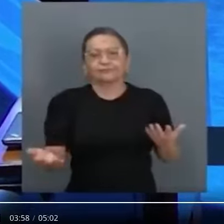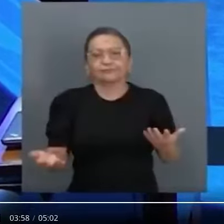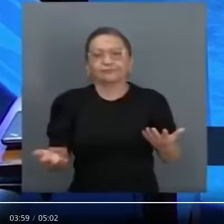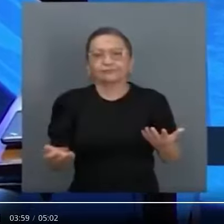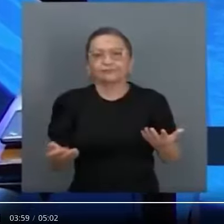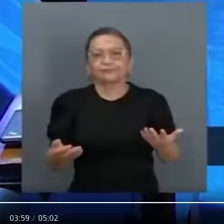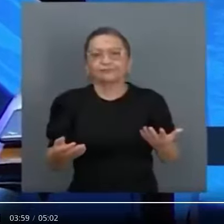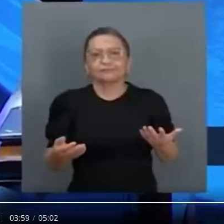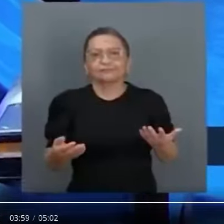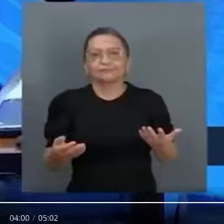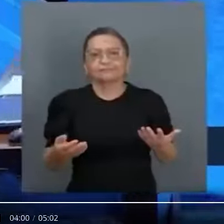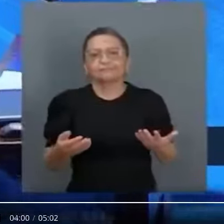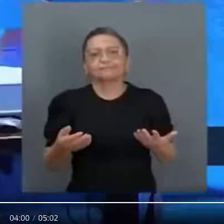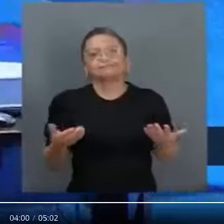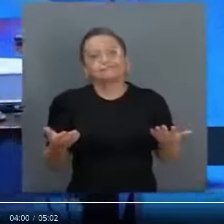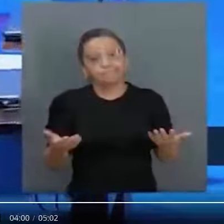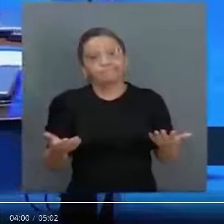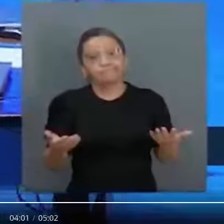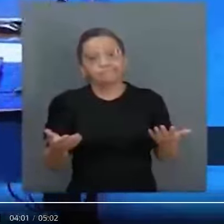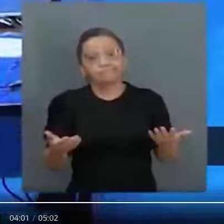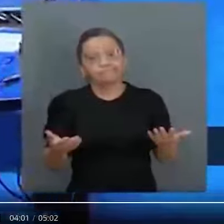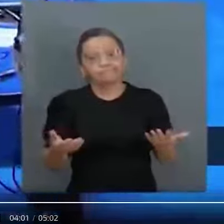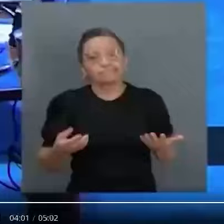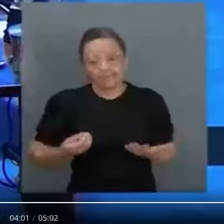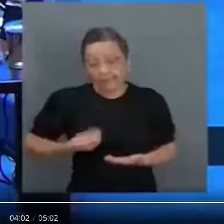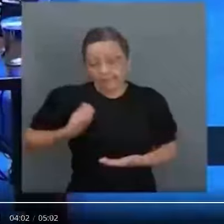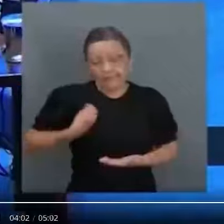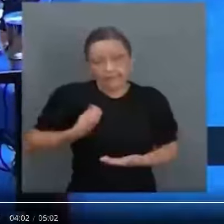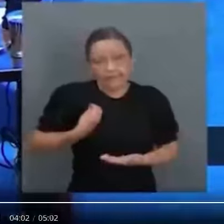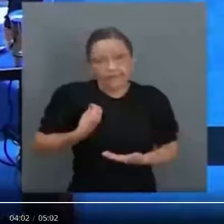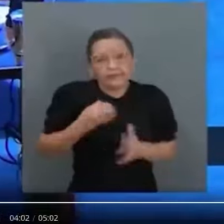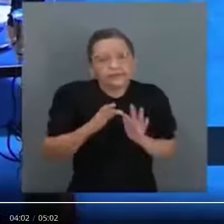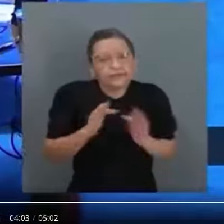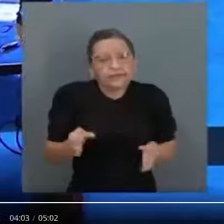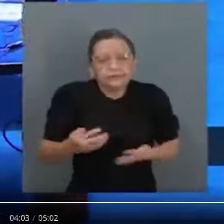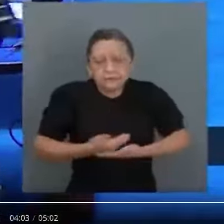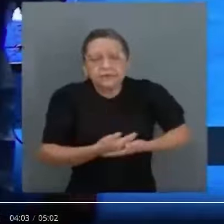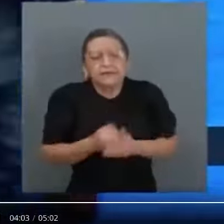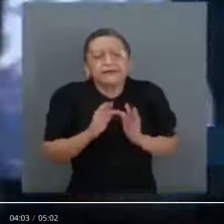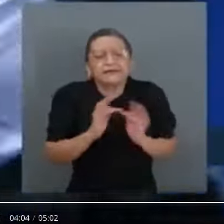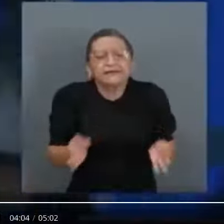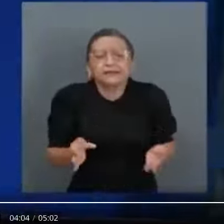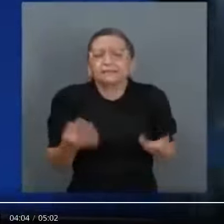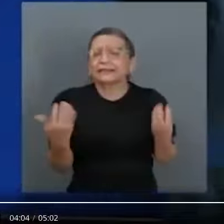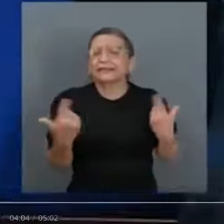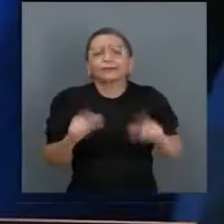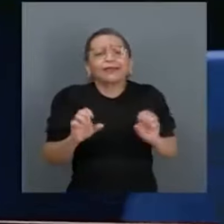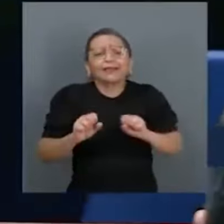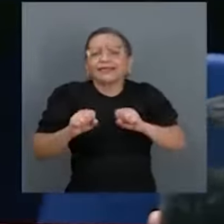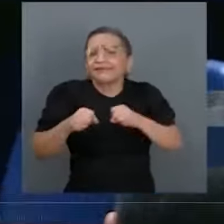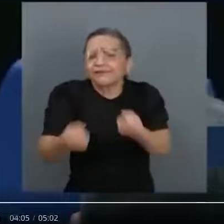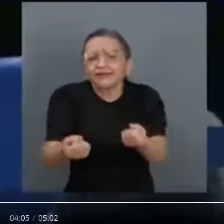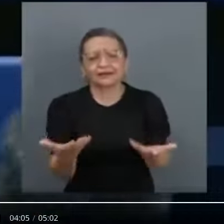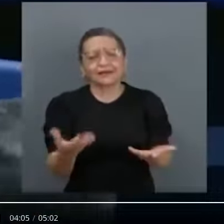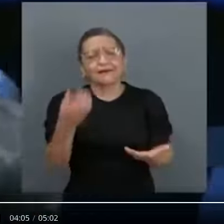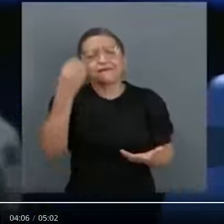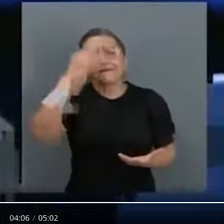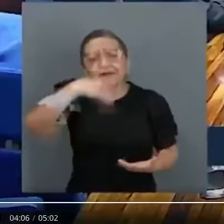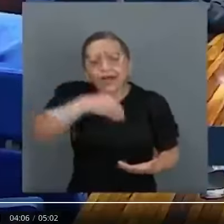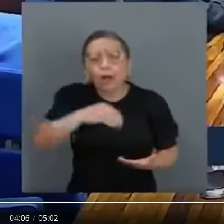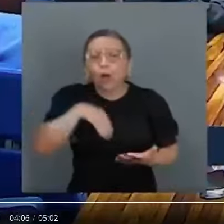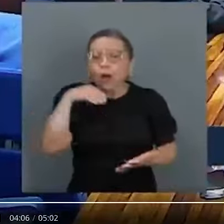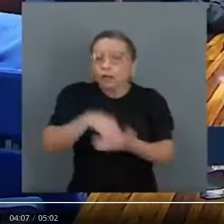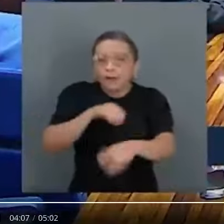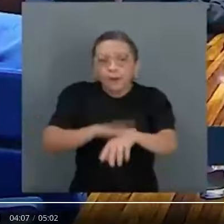A história do pequeno ser humano, frágil, indefeso, que lutou até o